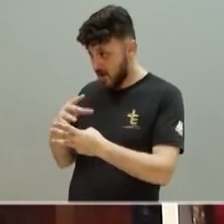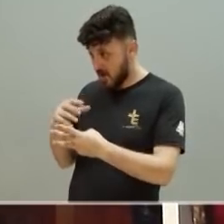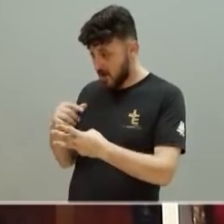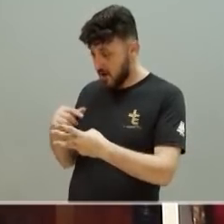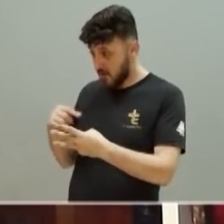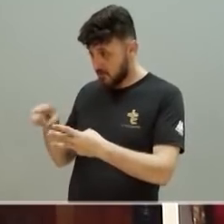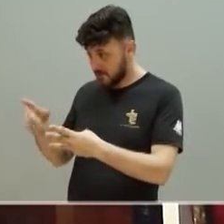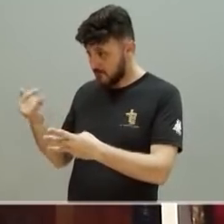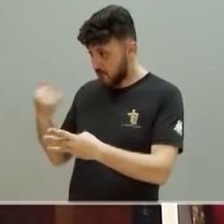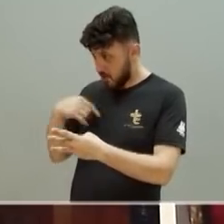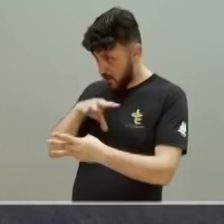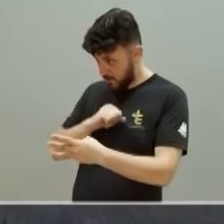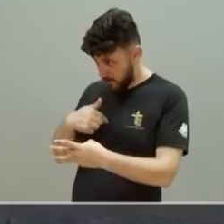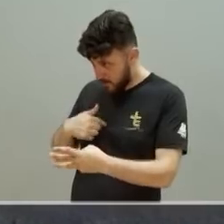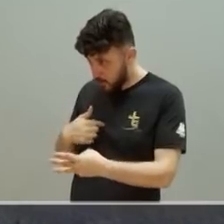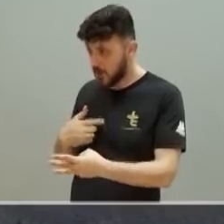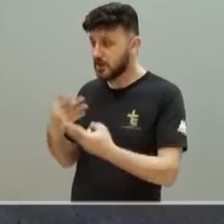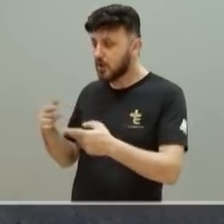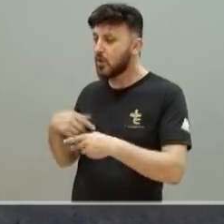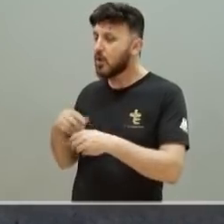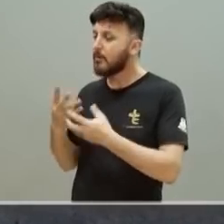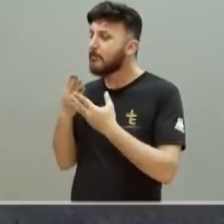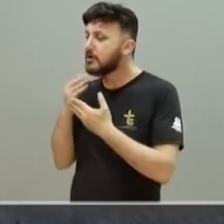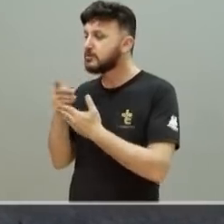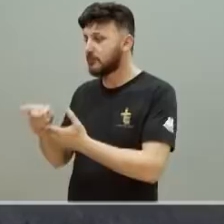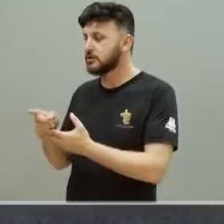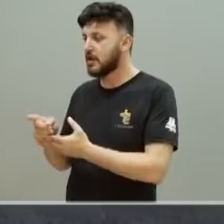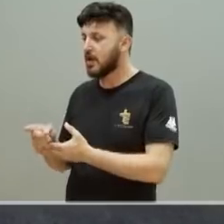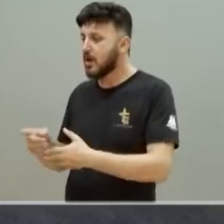apacenta as minhas ovelhas.